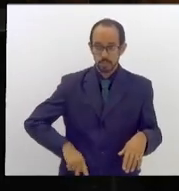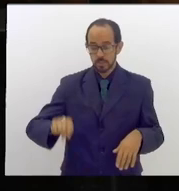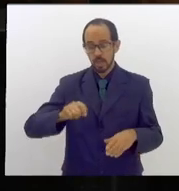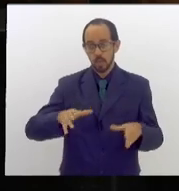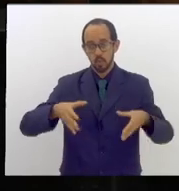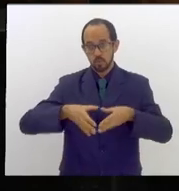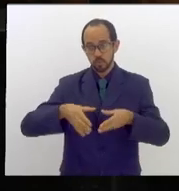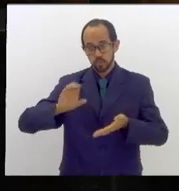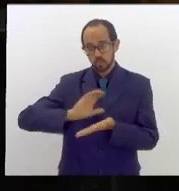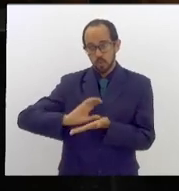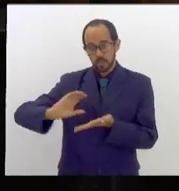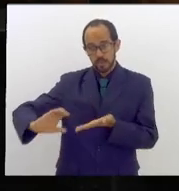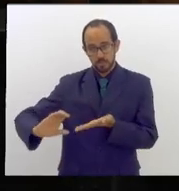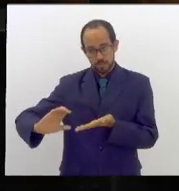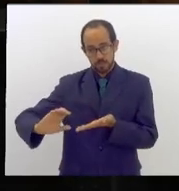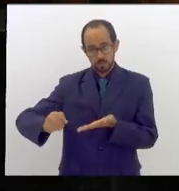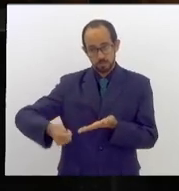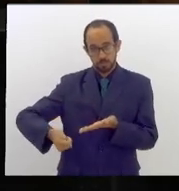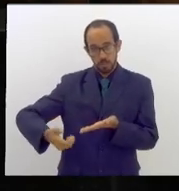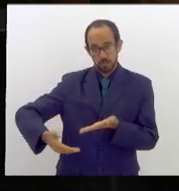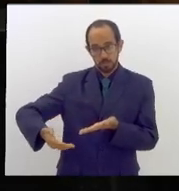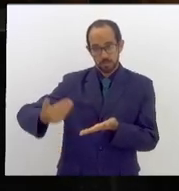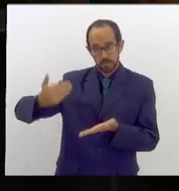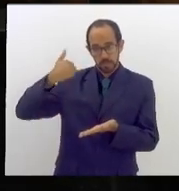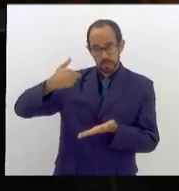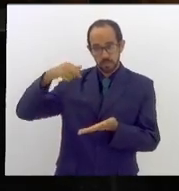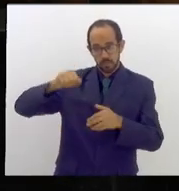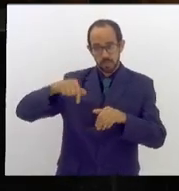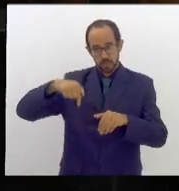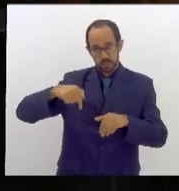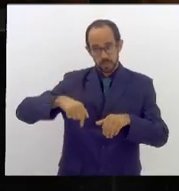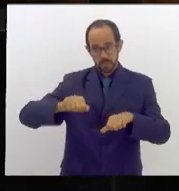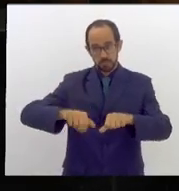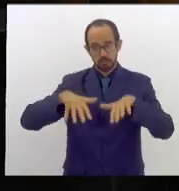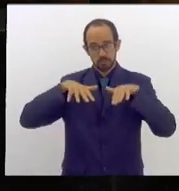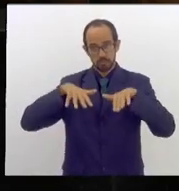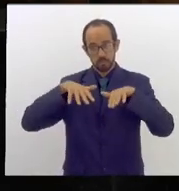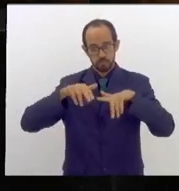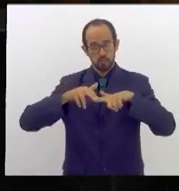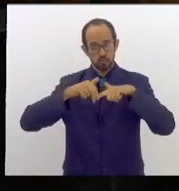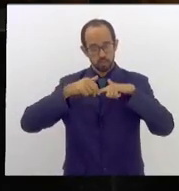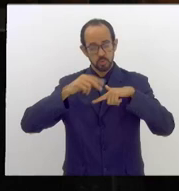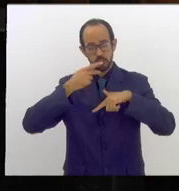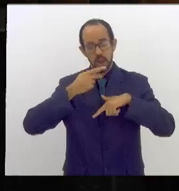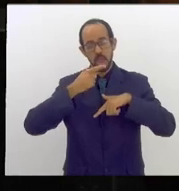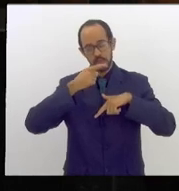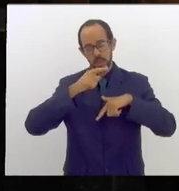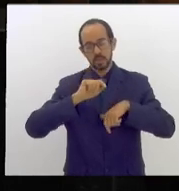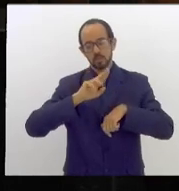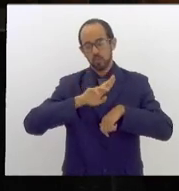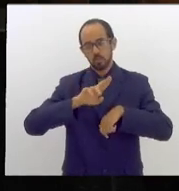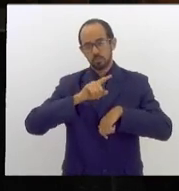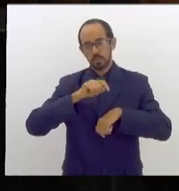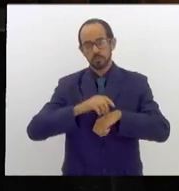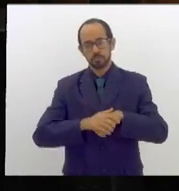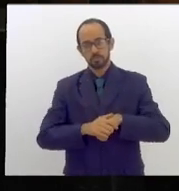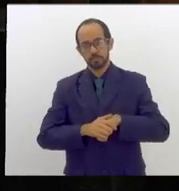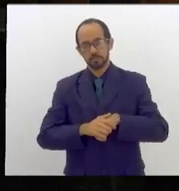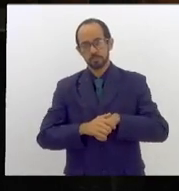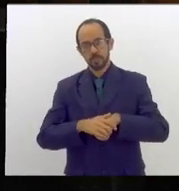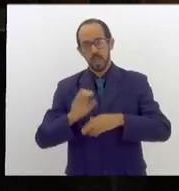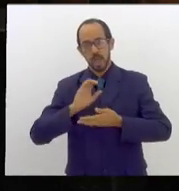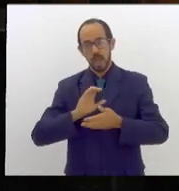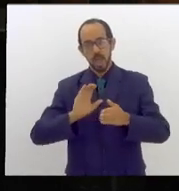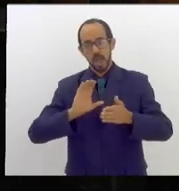ainda há pouco estava aqui em plenário por isso estou citando a comissão de orçamento